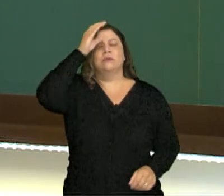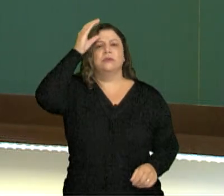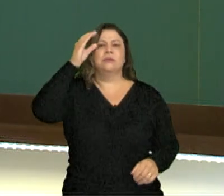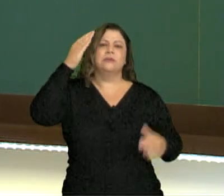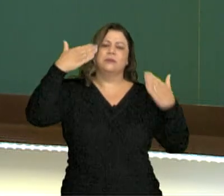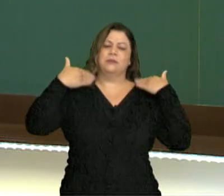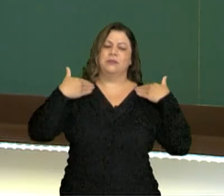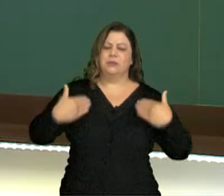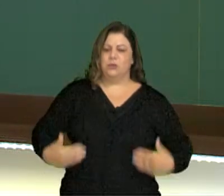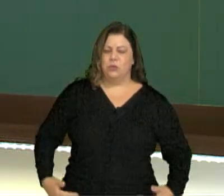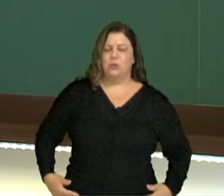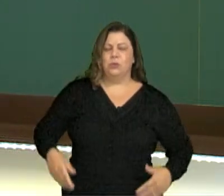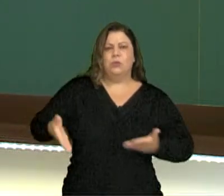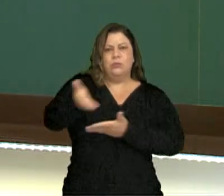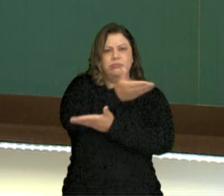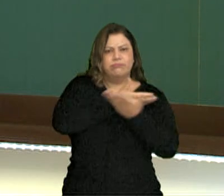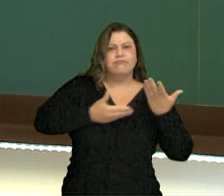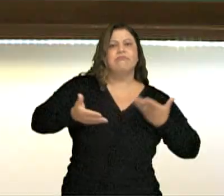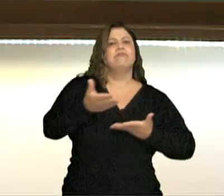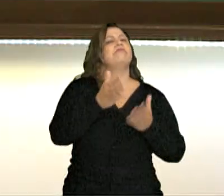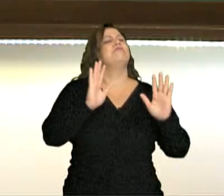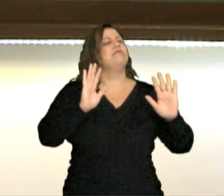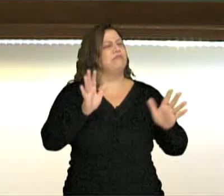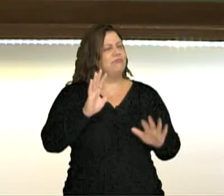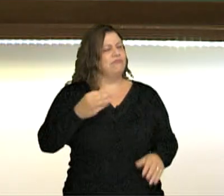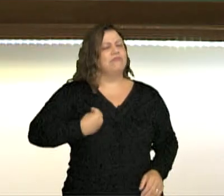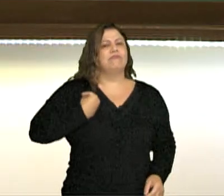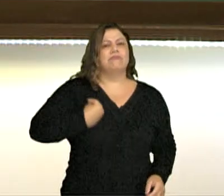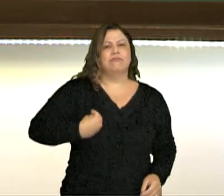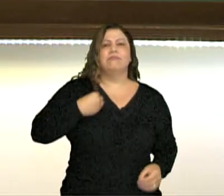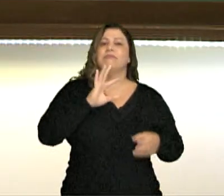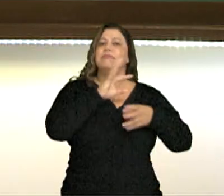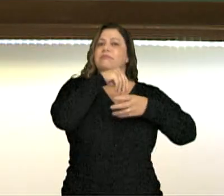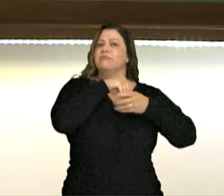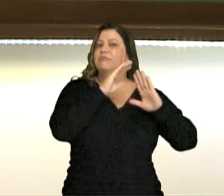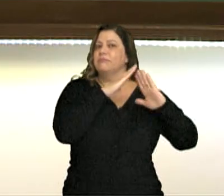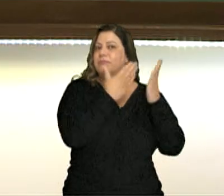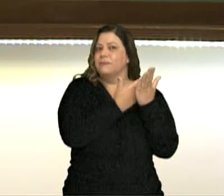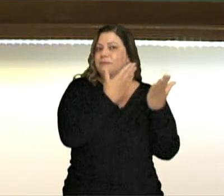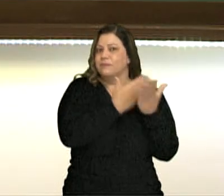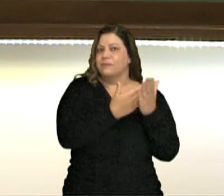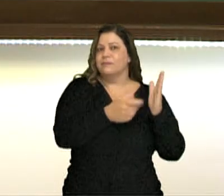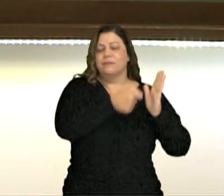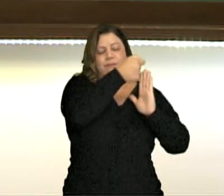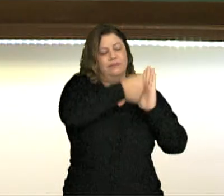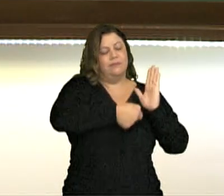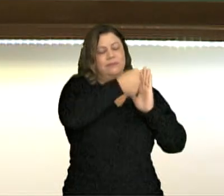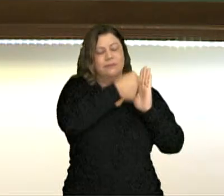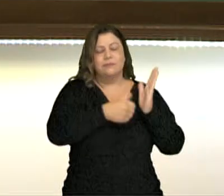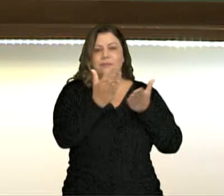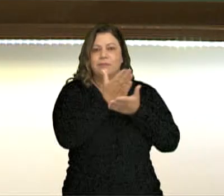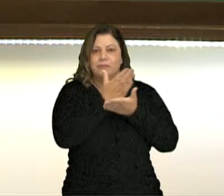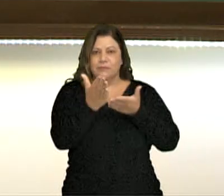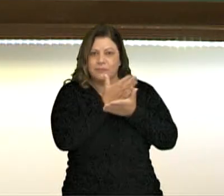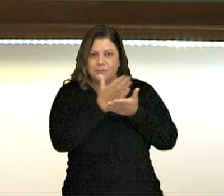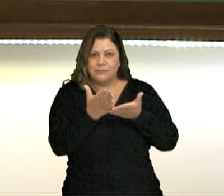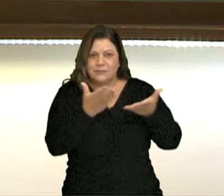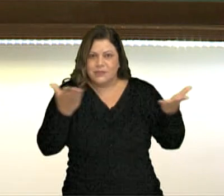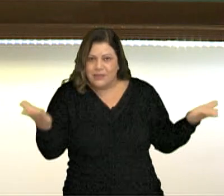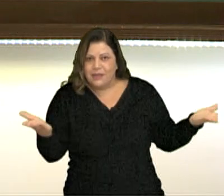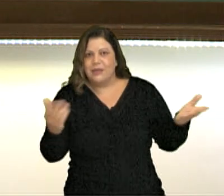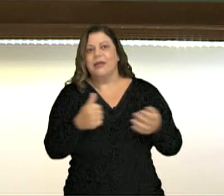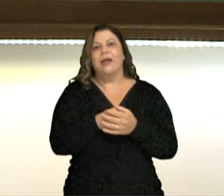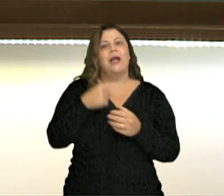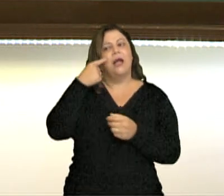corporal. Vocês vivenciaram alguma vez isso na vida escolar de vocês? Vocês anotaram no caderno? Vamos deixar